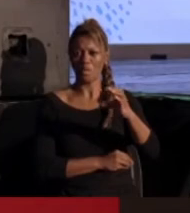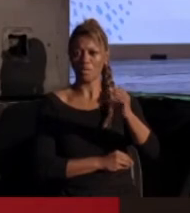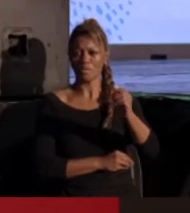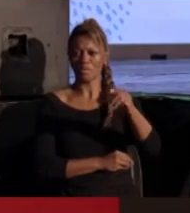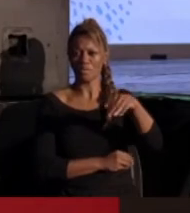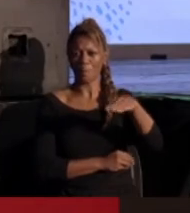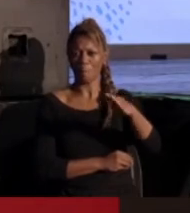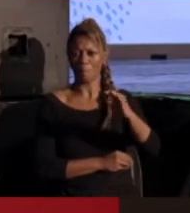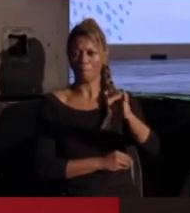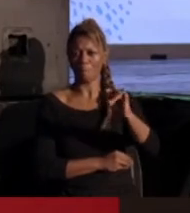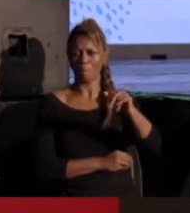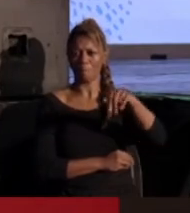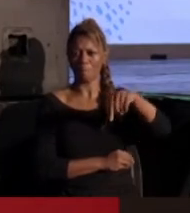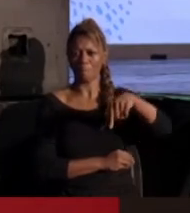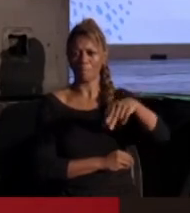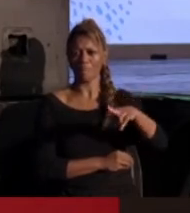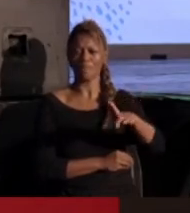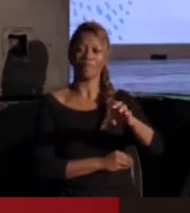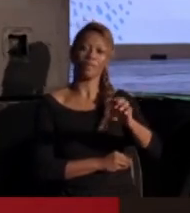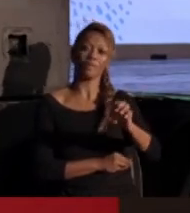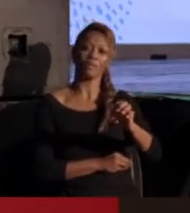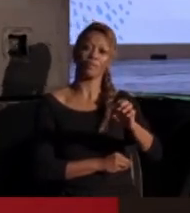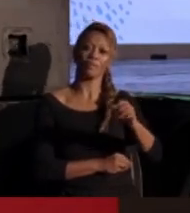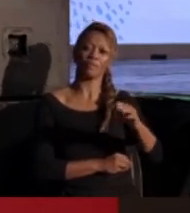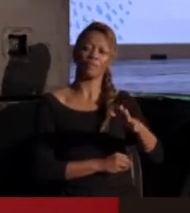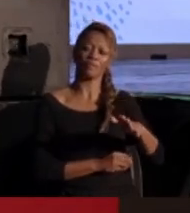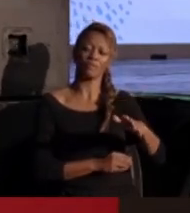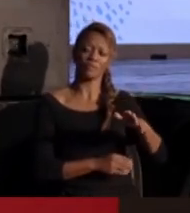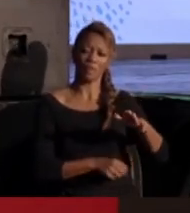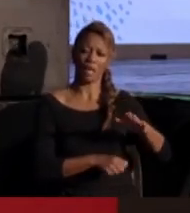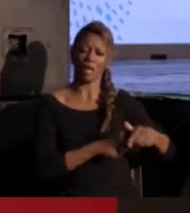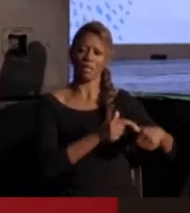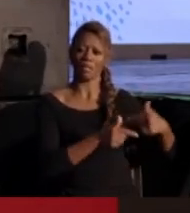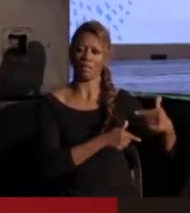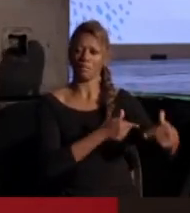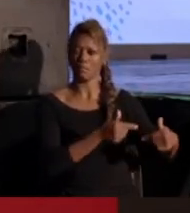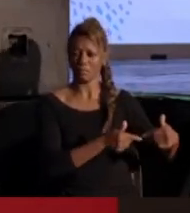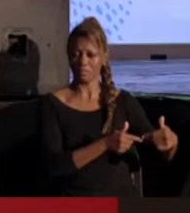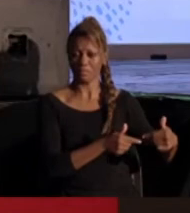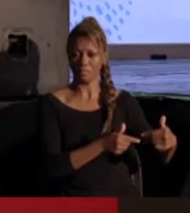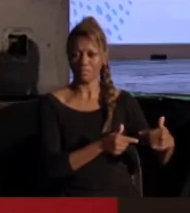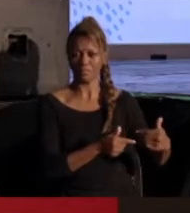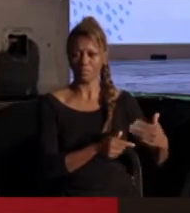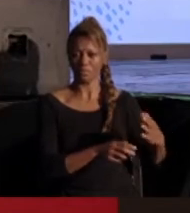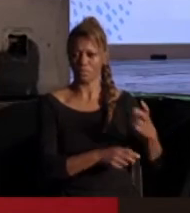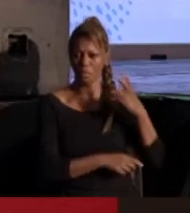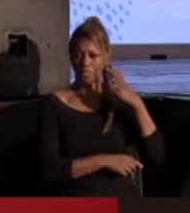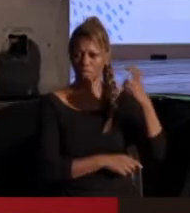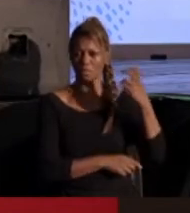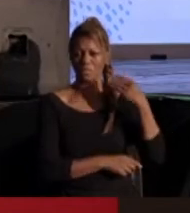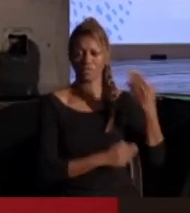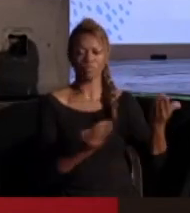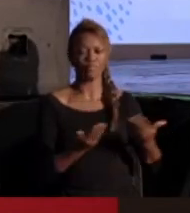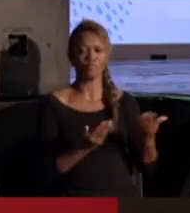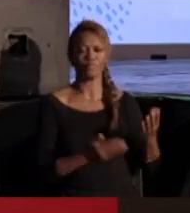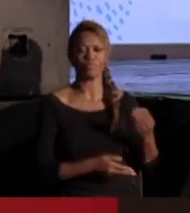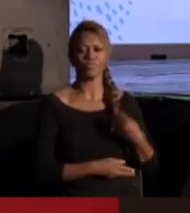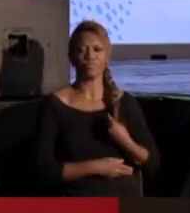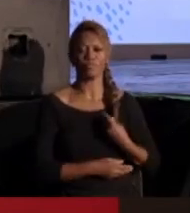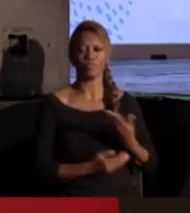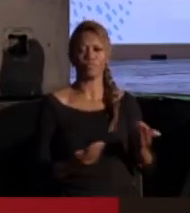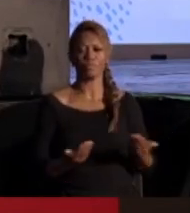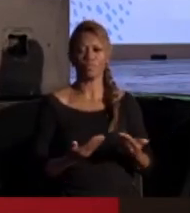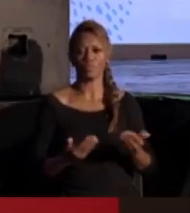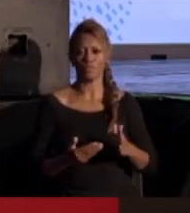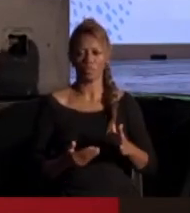de organizações, ativista político, que eu me mantive naquela altura, como me mantenho até hoje.